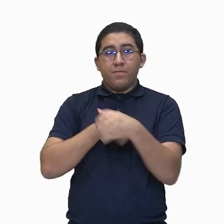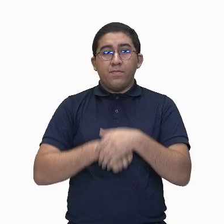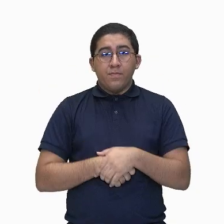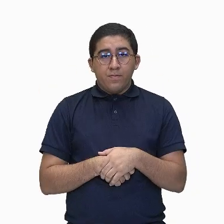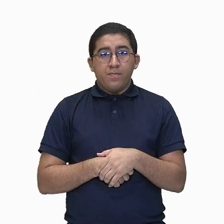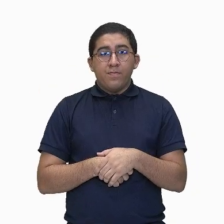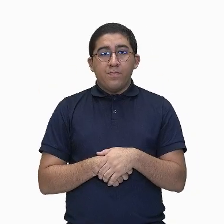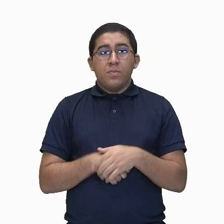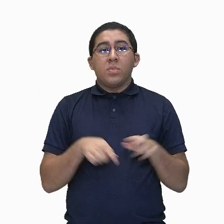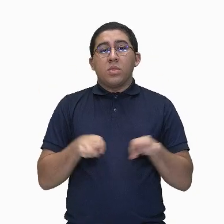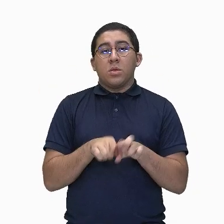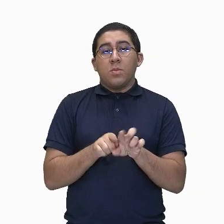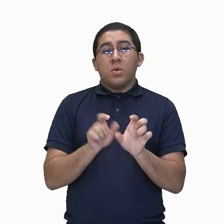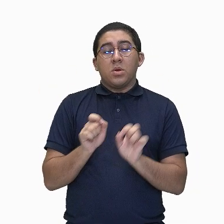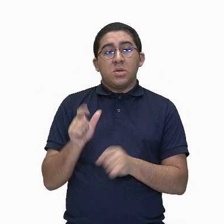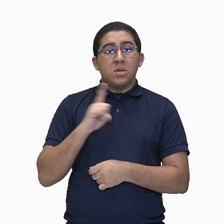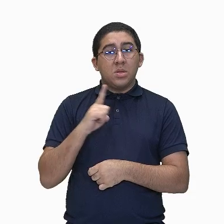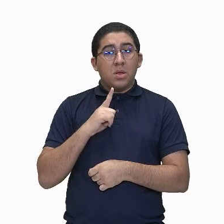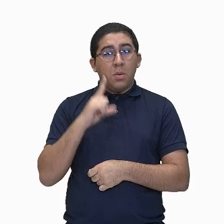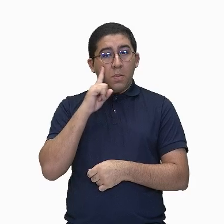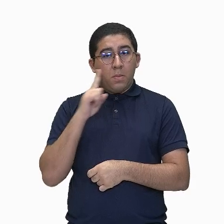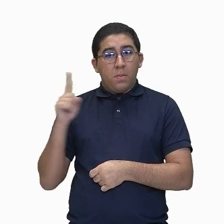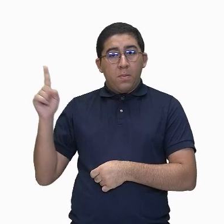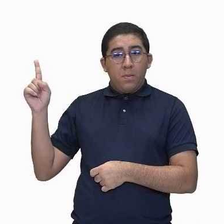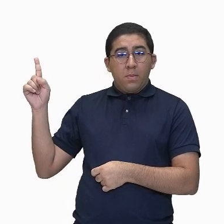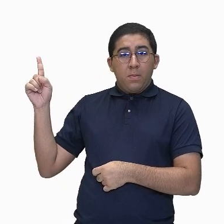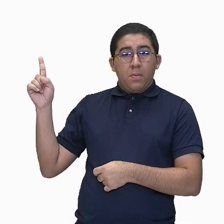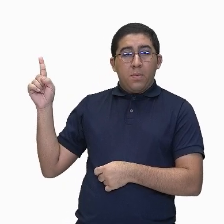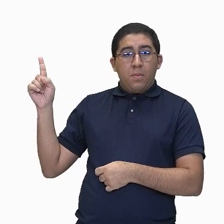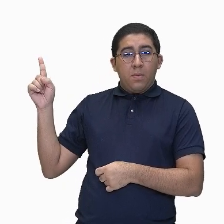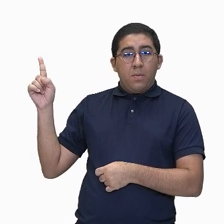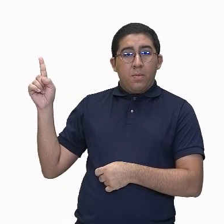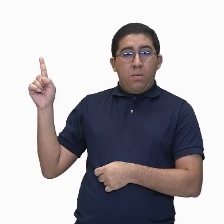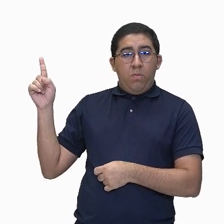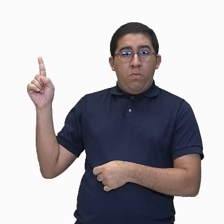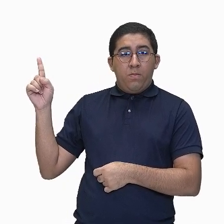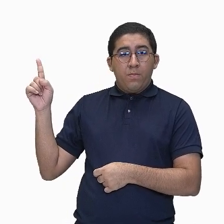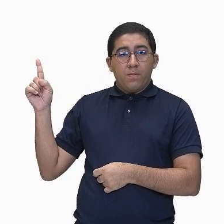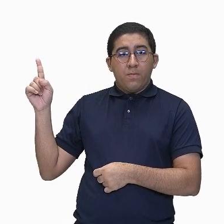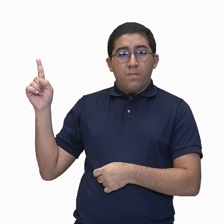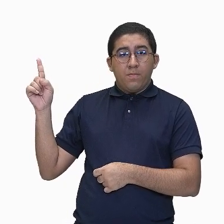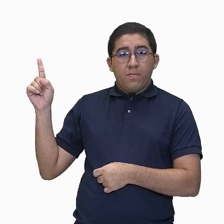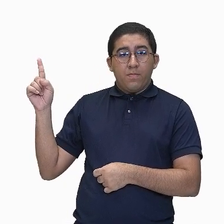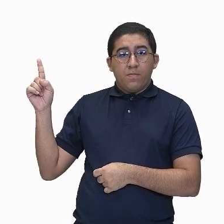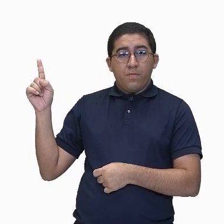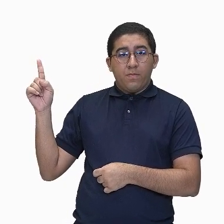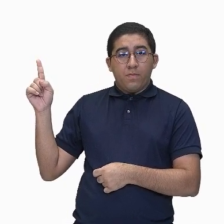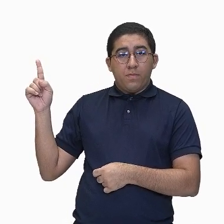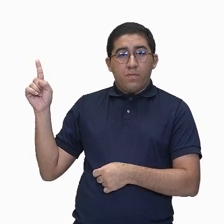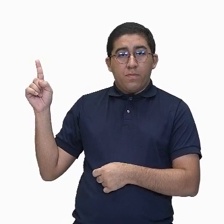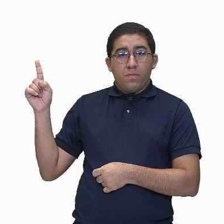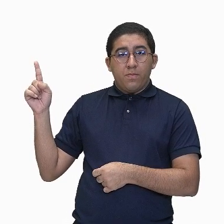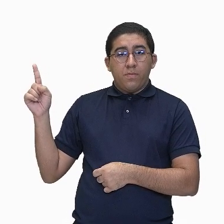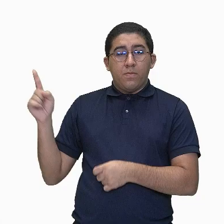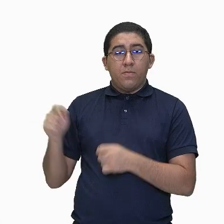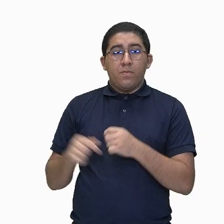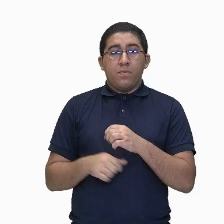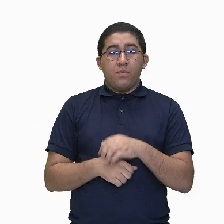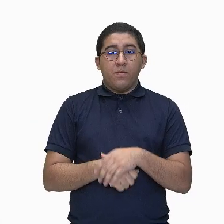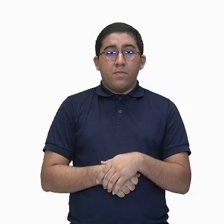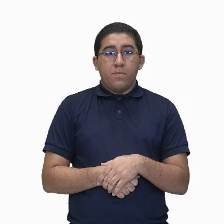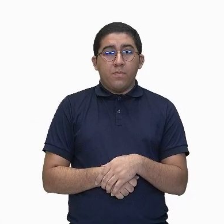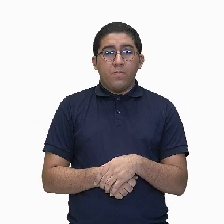estarão marcadas no texto é o mas, o porém, o contudo, o todavia, o entretanto e no